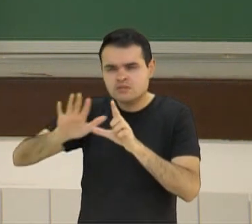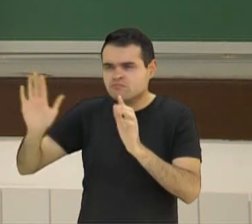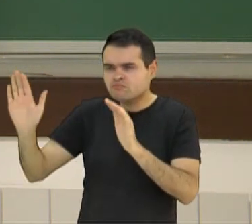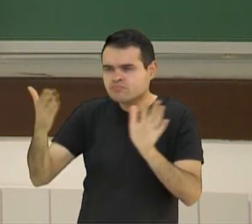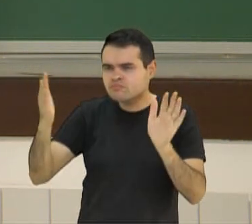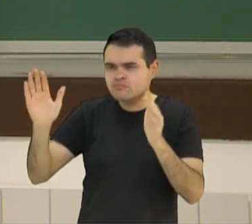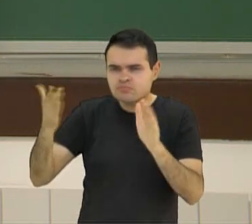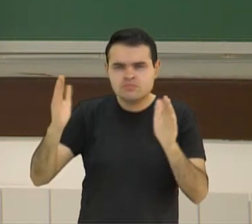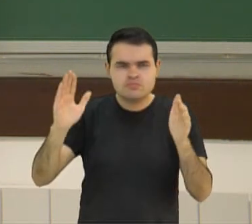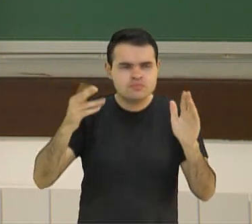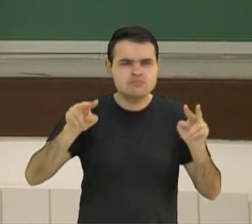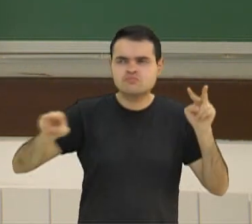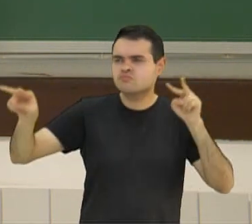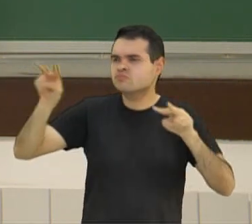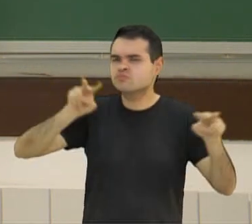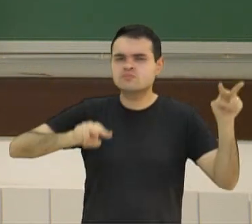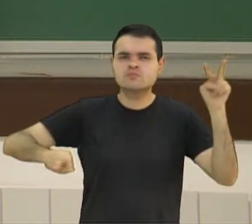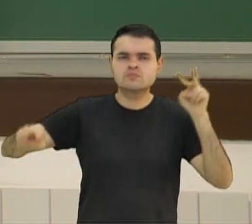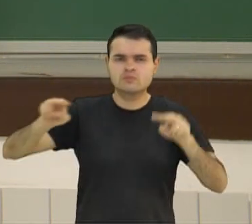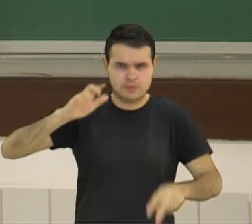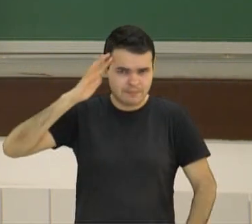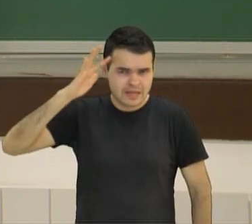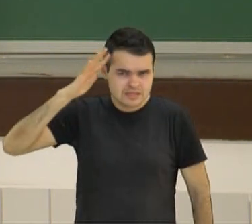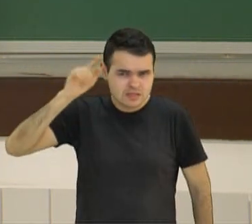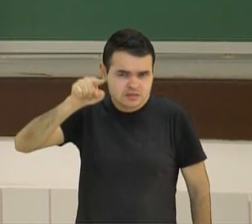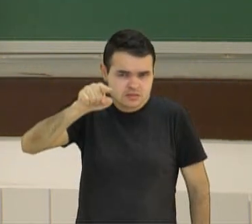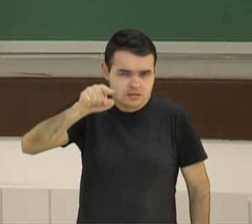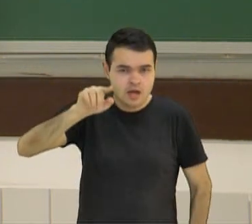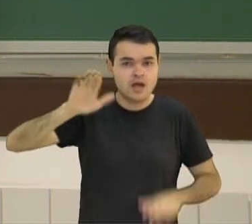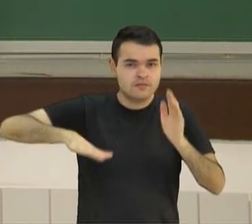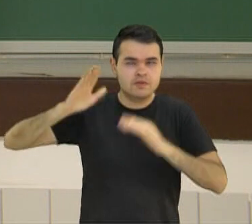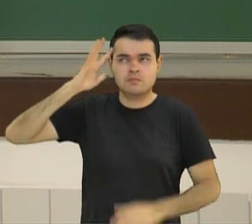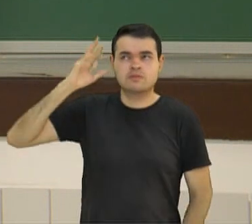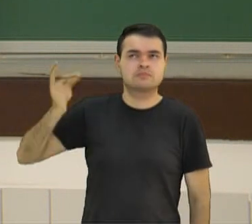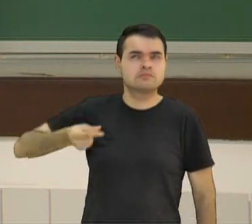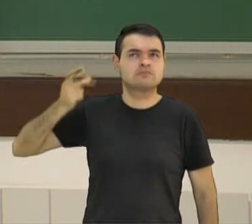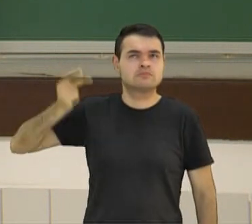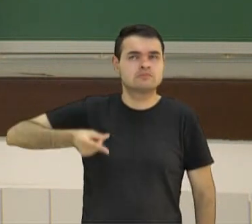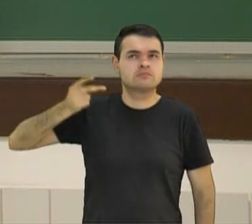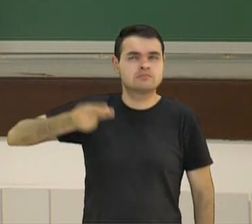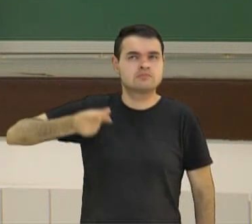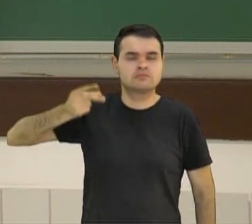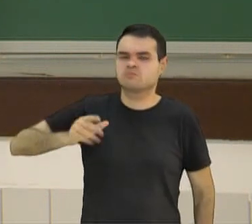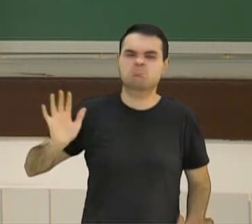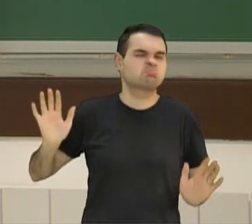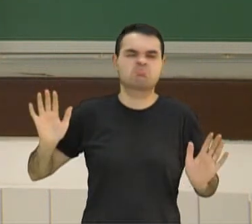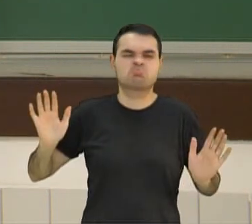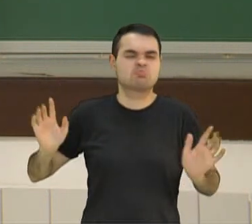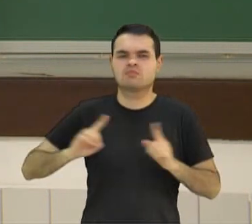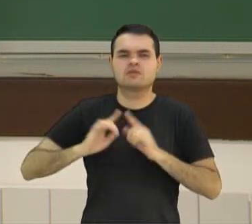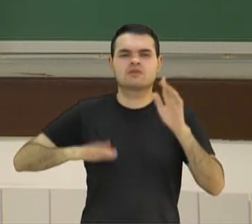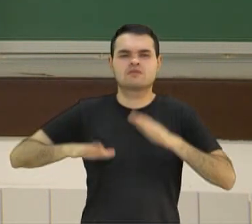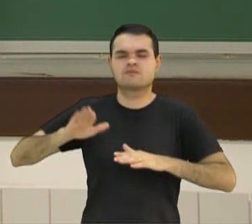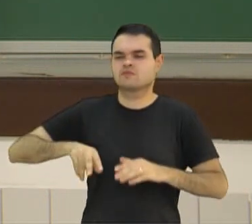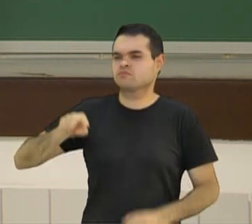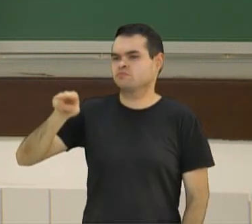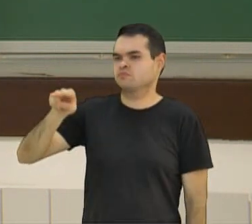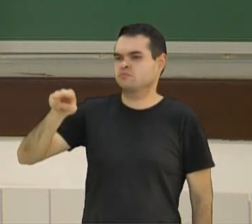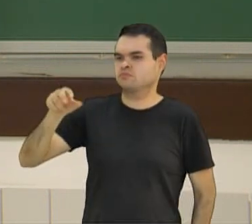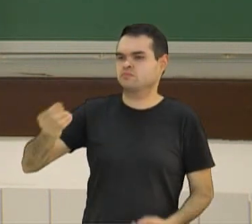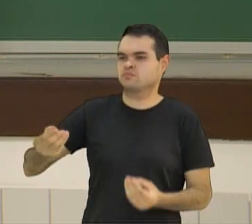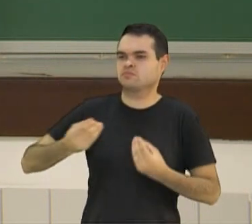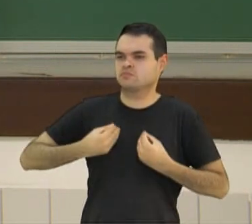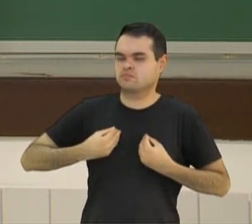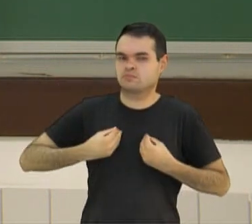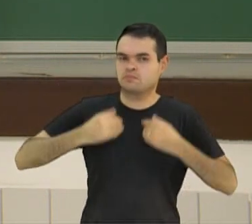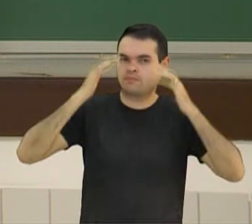sim. Às vezes você pode até não ficar pensando muito tempo, mas todas as imagens que nós vemos têm algum impacto a